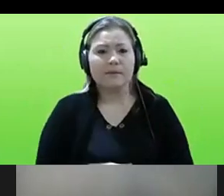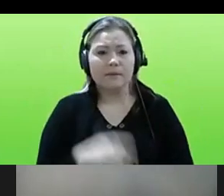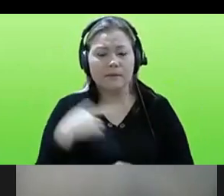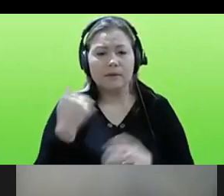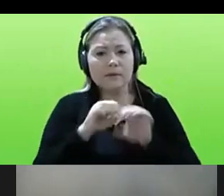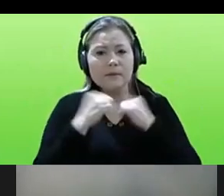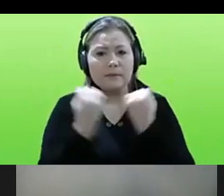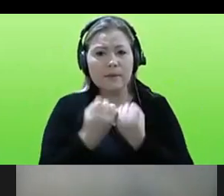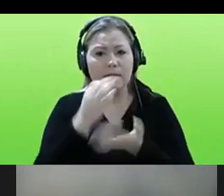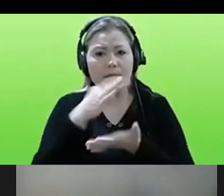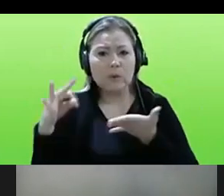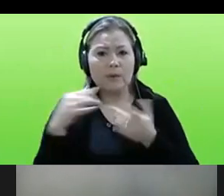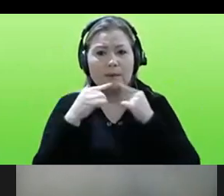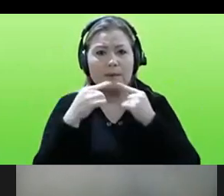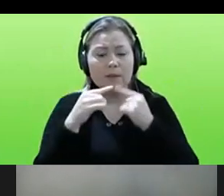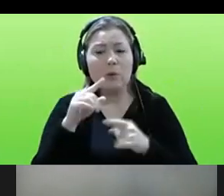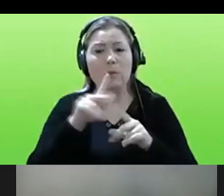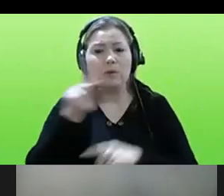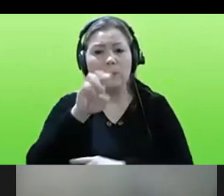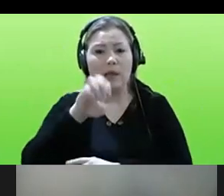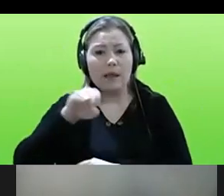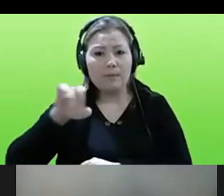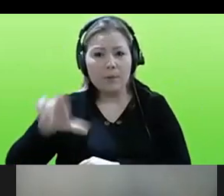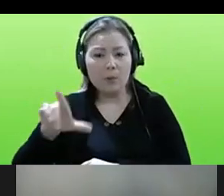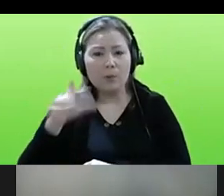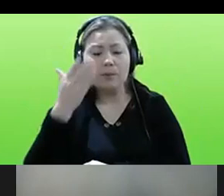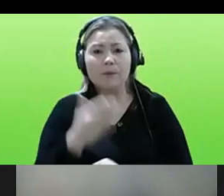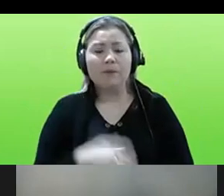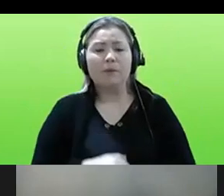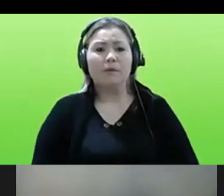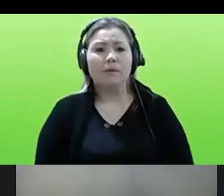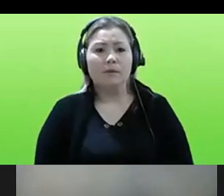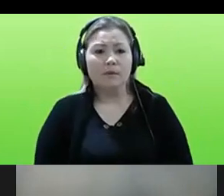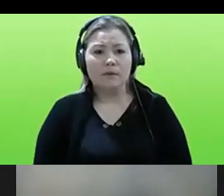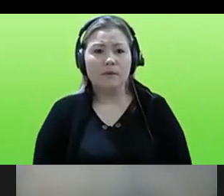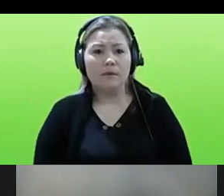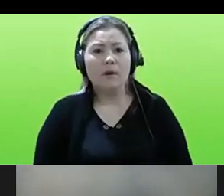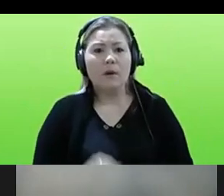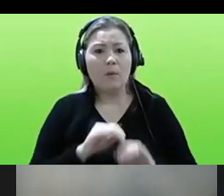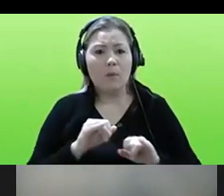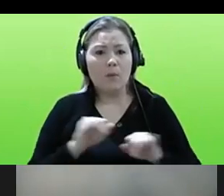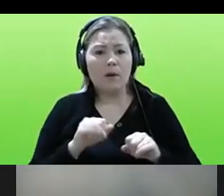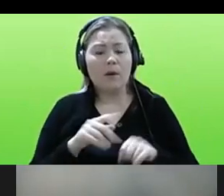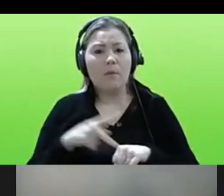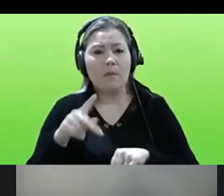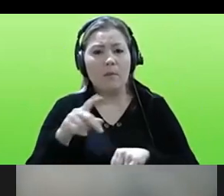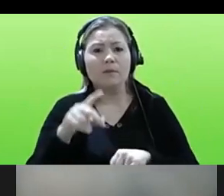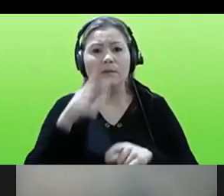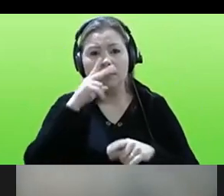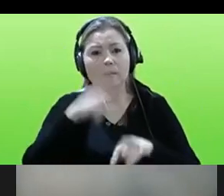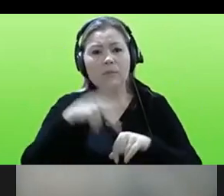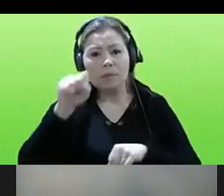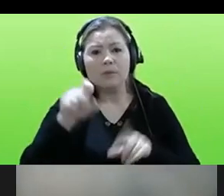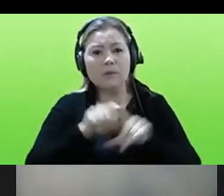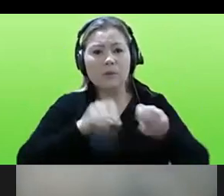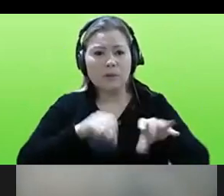de teoria crítica. O professor Emil Sobotka, do programa de pós-graduação em ciências sociais, e eu mesmo, que sou